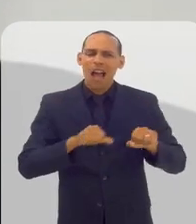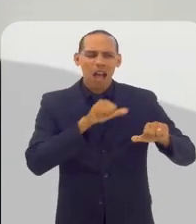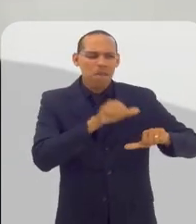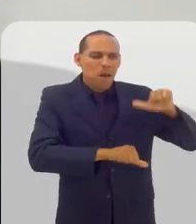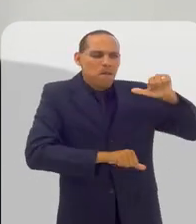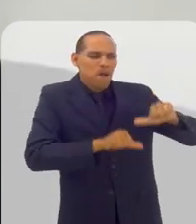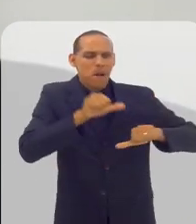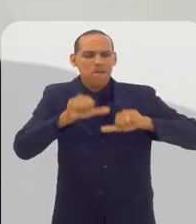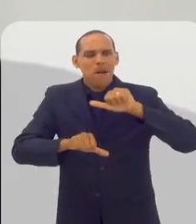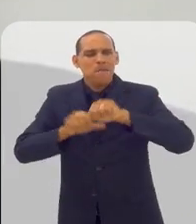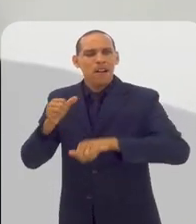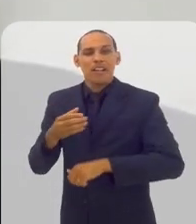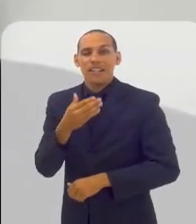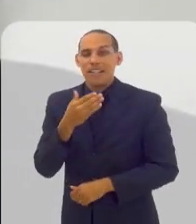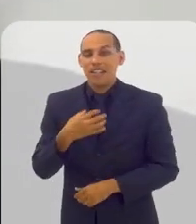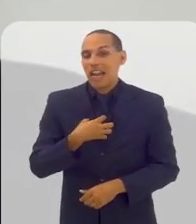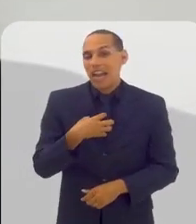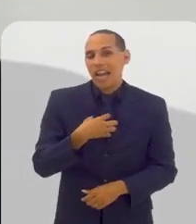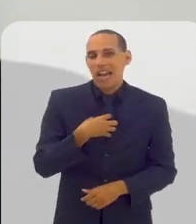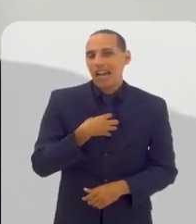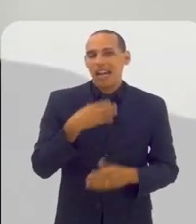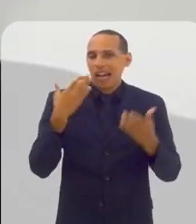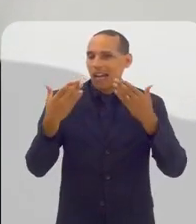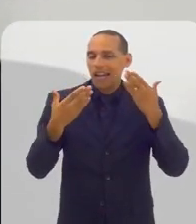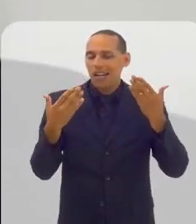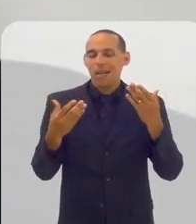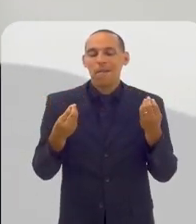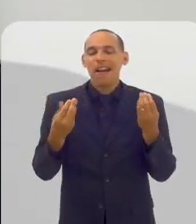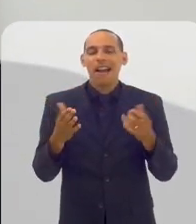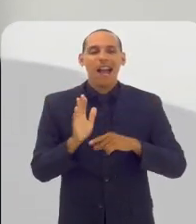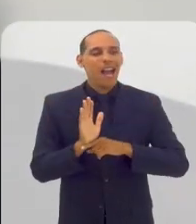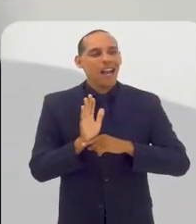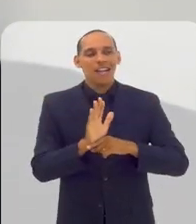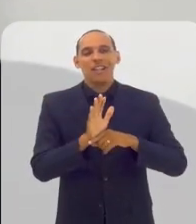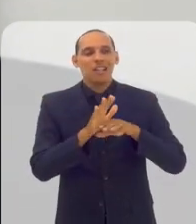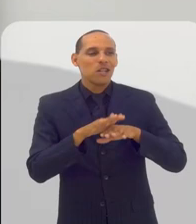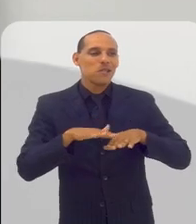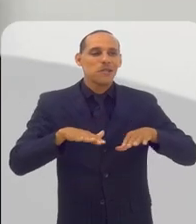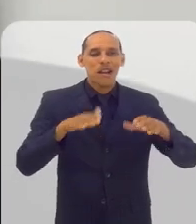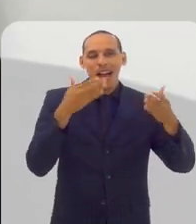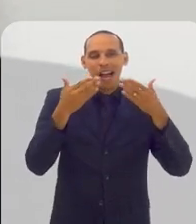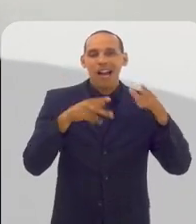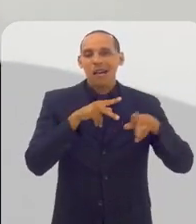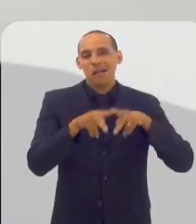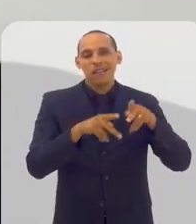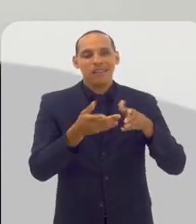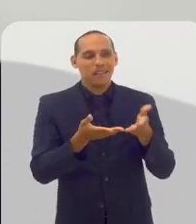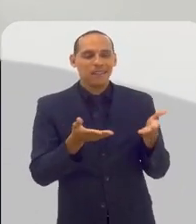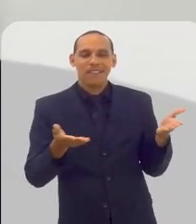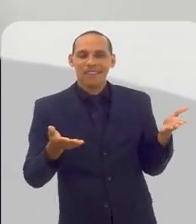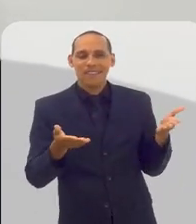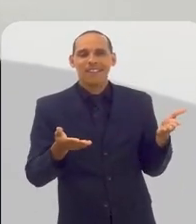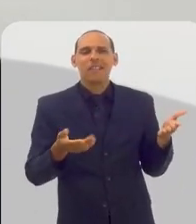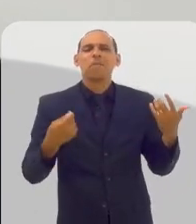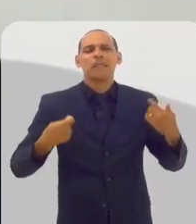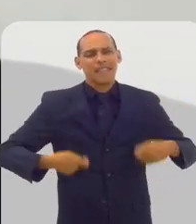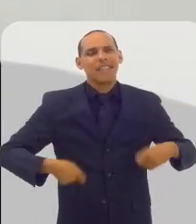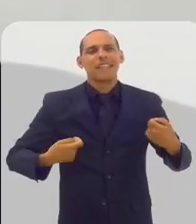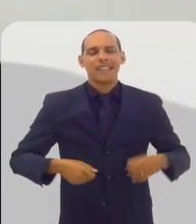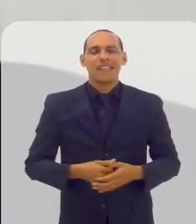mudamos vários sistemas várias formas de atendimento para abrigar e atender essa essa